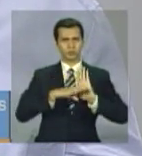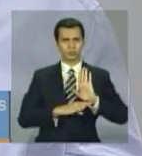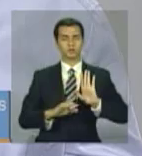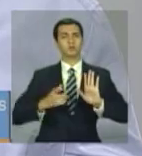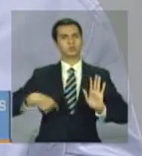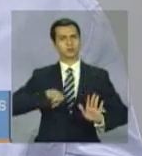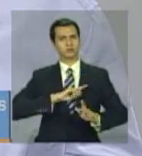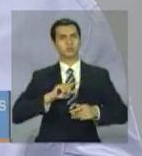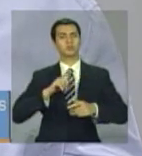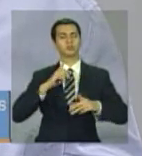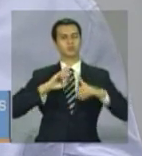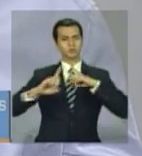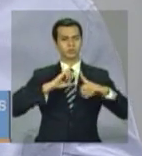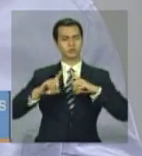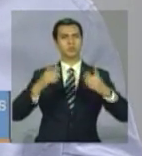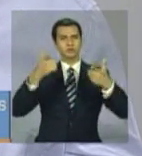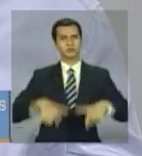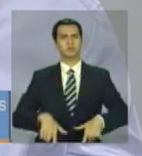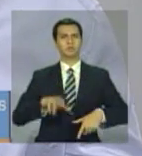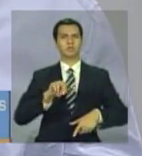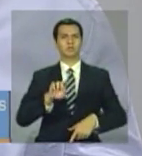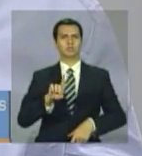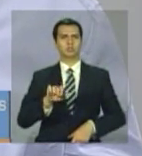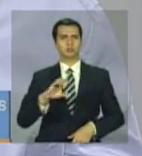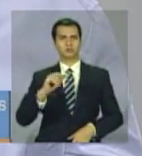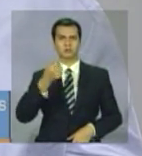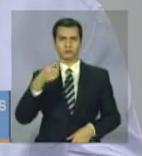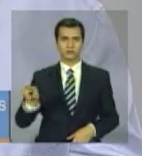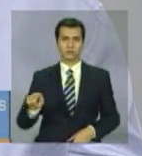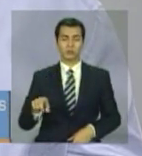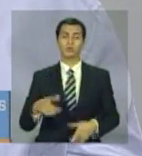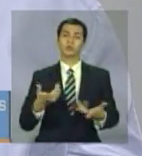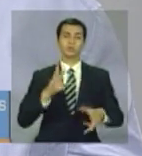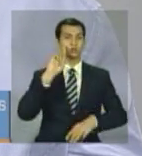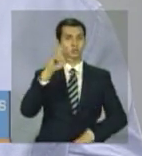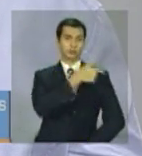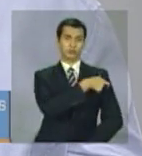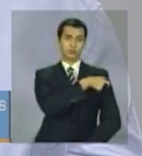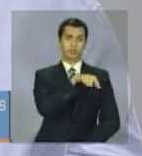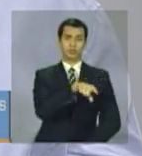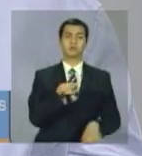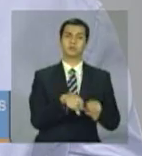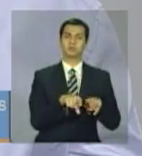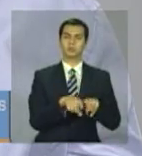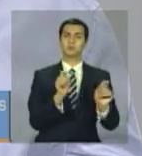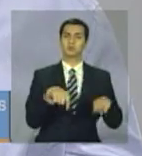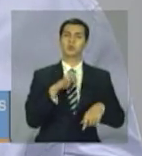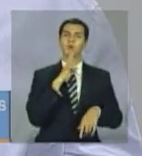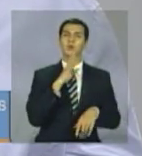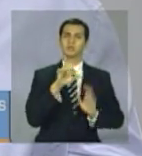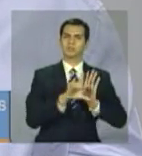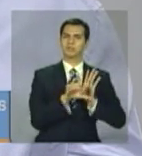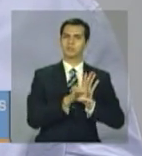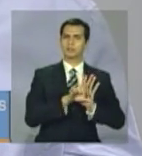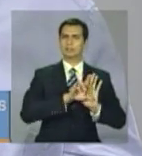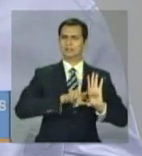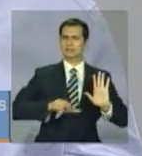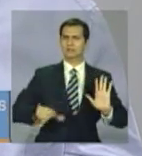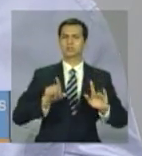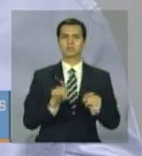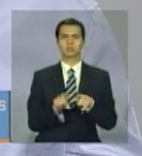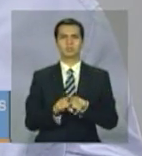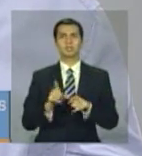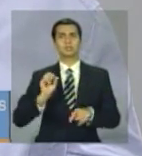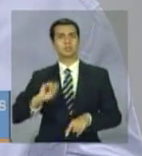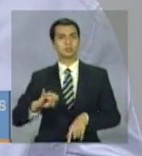O gestor tem a oportunidade de ficar sabendo o que é a questão do consulta de legislação, né. As organizações, organizar um evento,